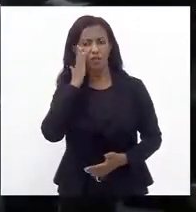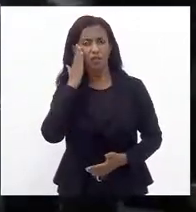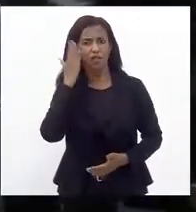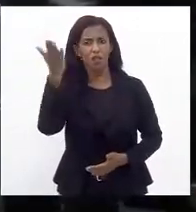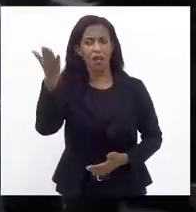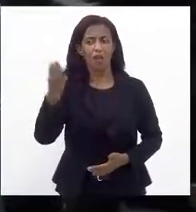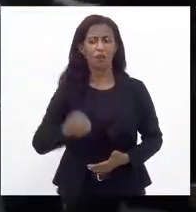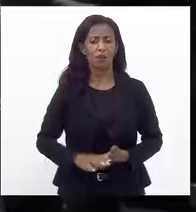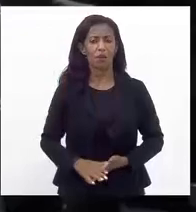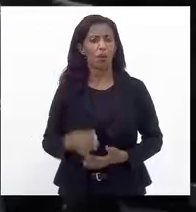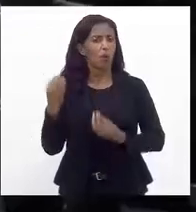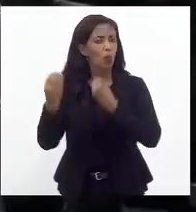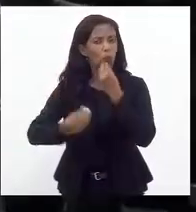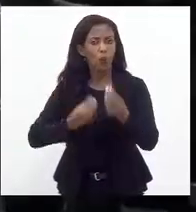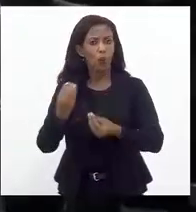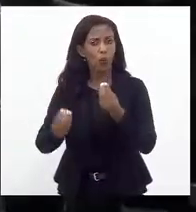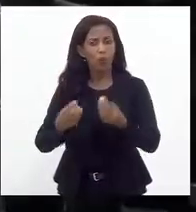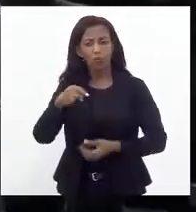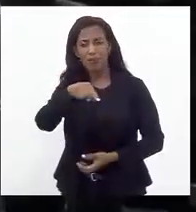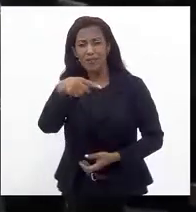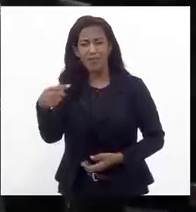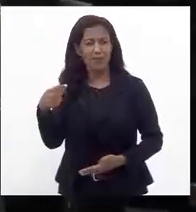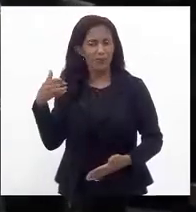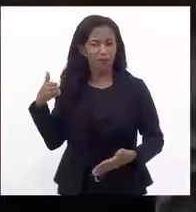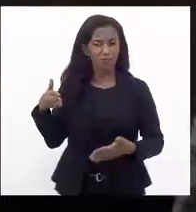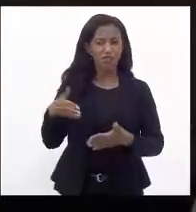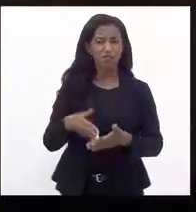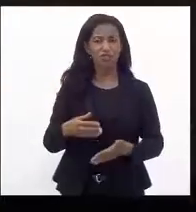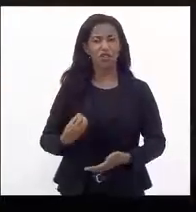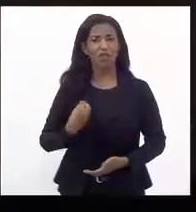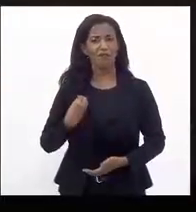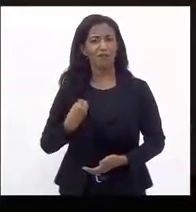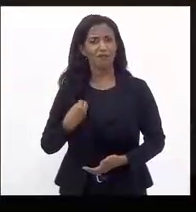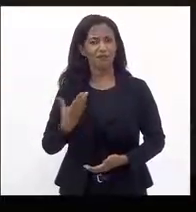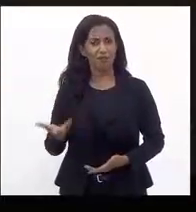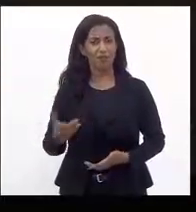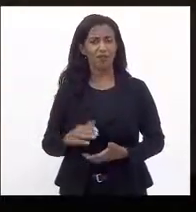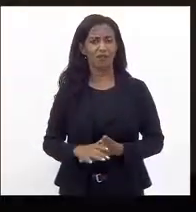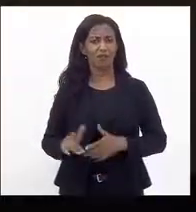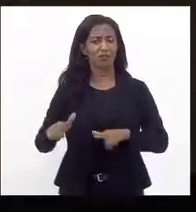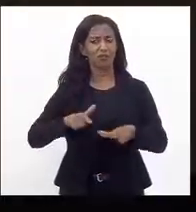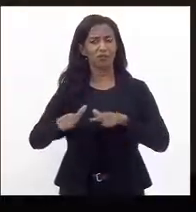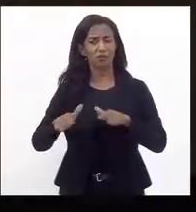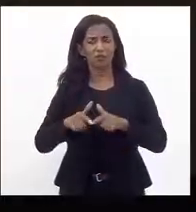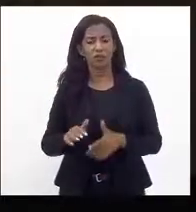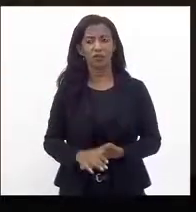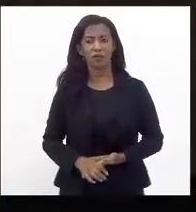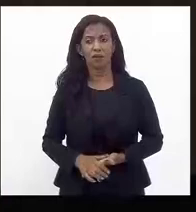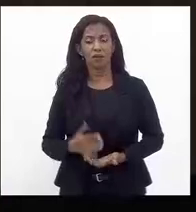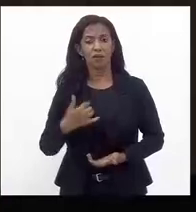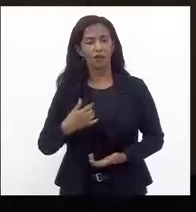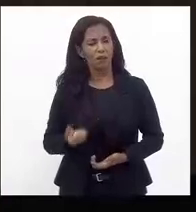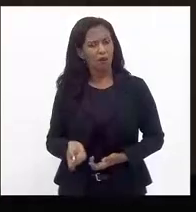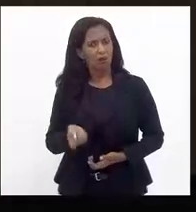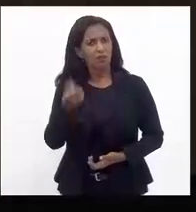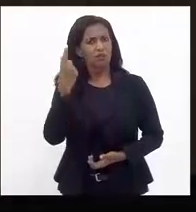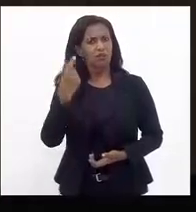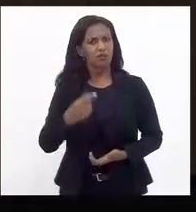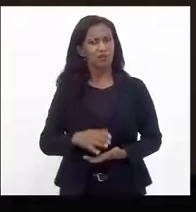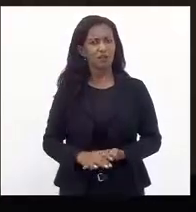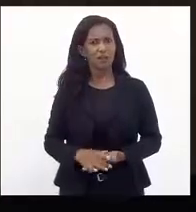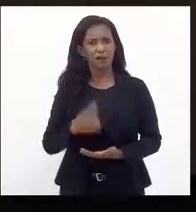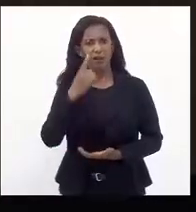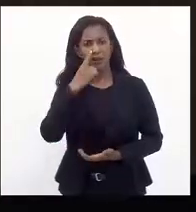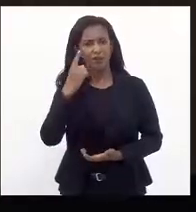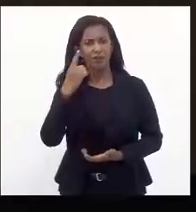e o quanto isso não e acertar a vinda direto dos nossos servidores me causou muito estranhesa